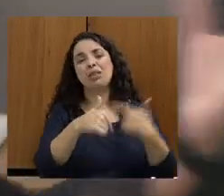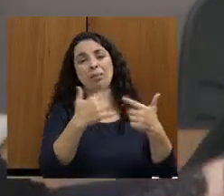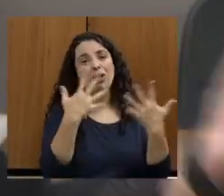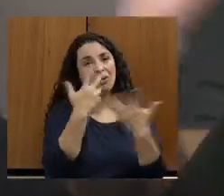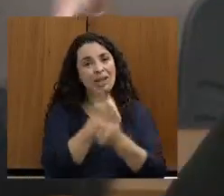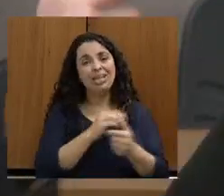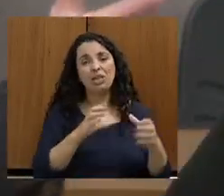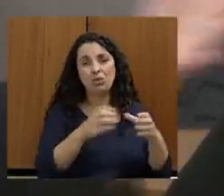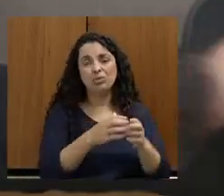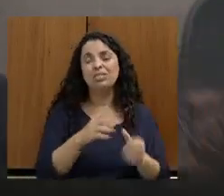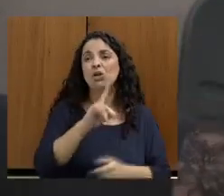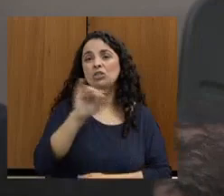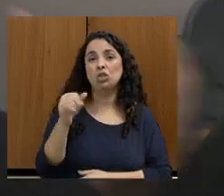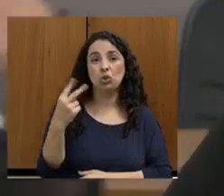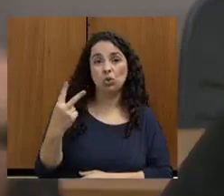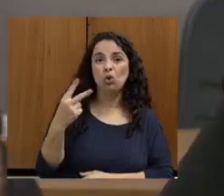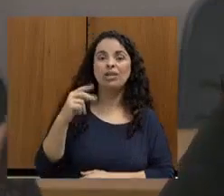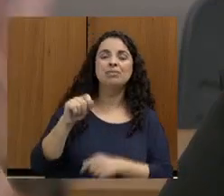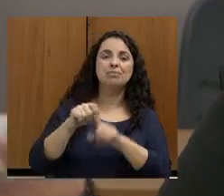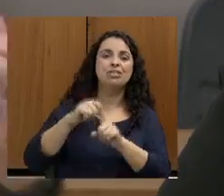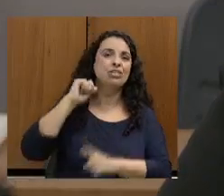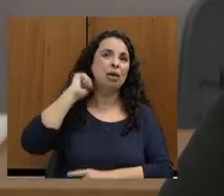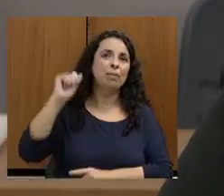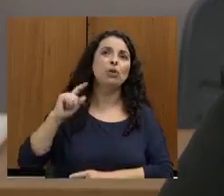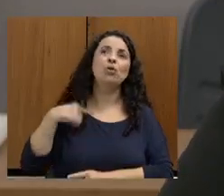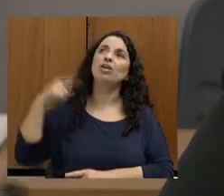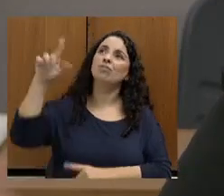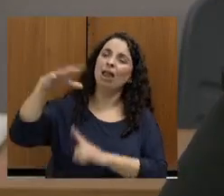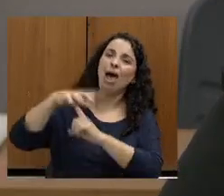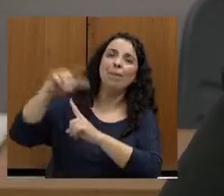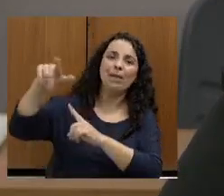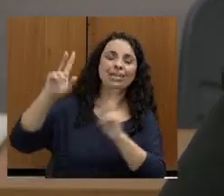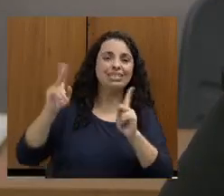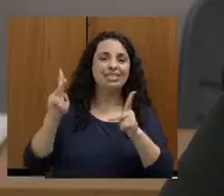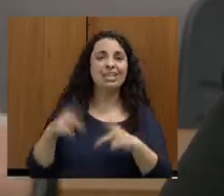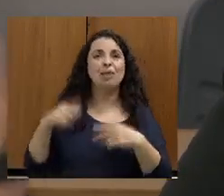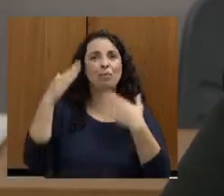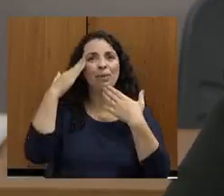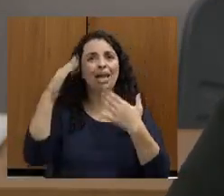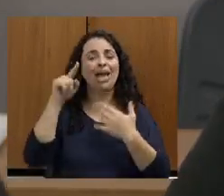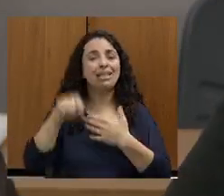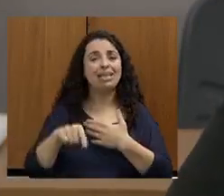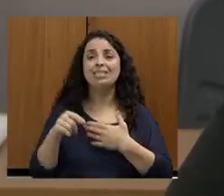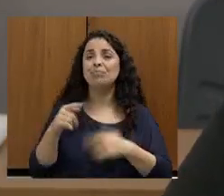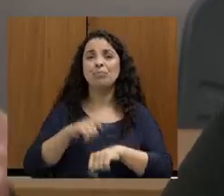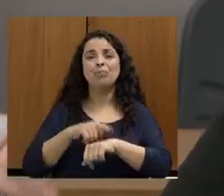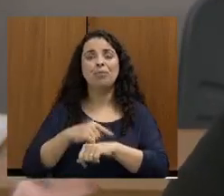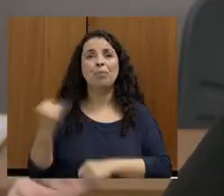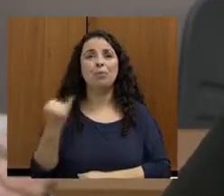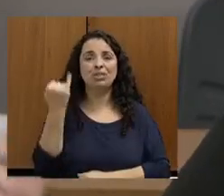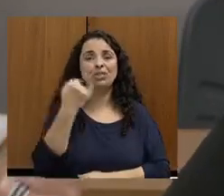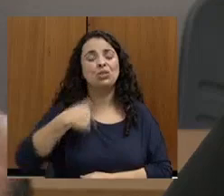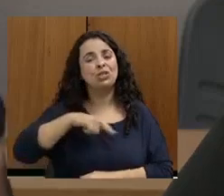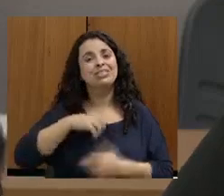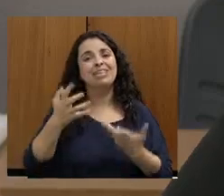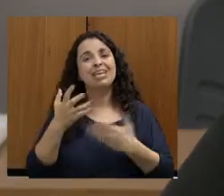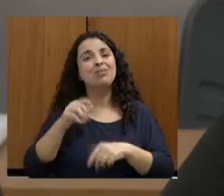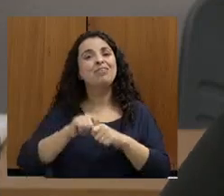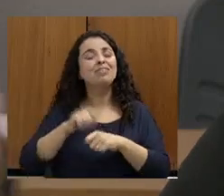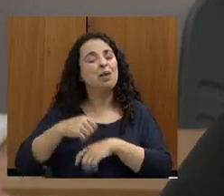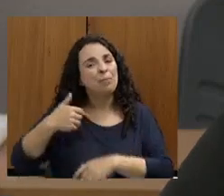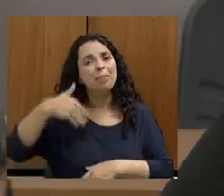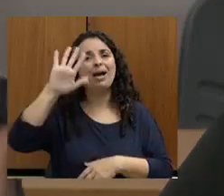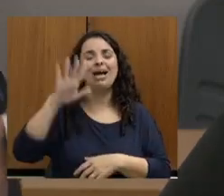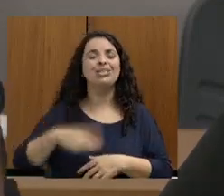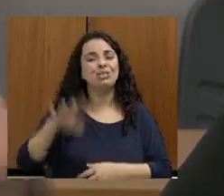coisa, 2 de abril, nós estamos aqui na praça todo ano. Obrigada. Isso aqui é importantíssimo, nós temos que fazer muito mais, professor, muito